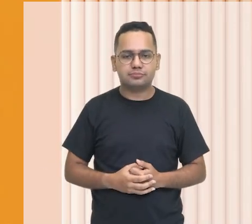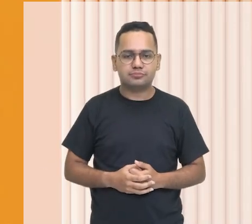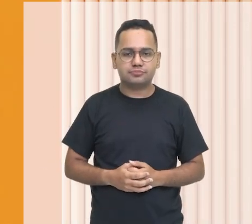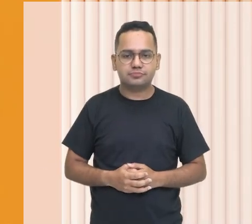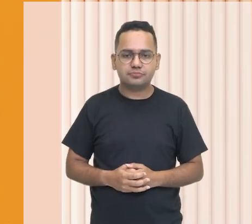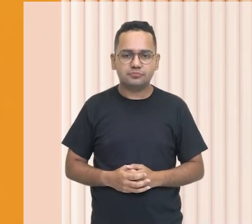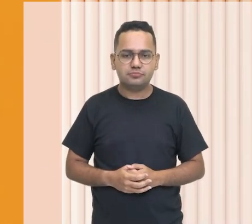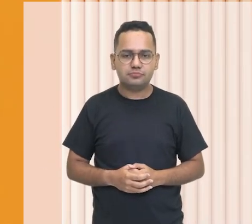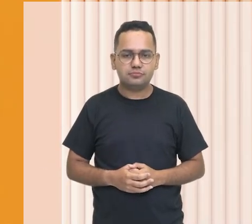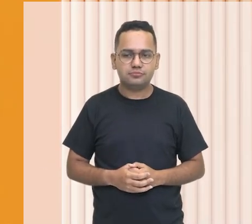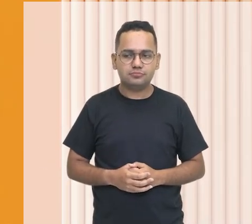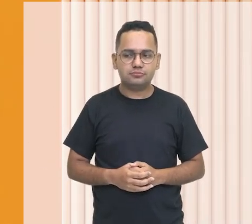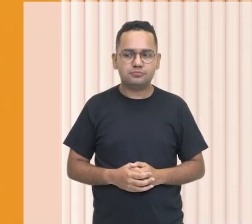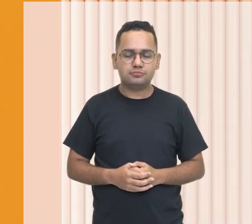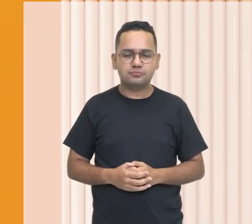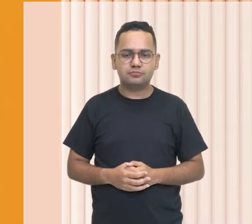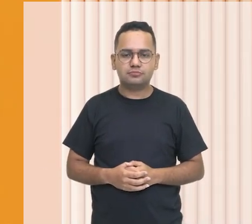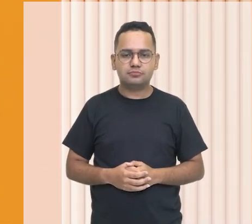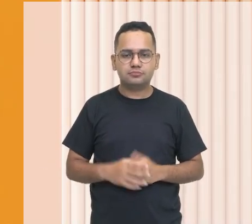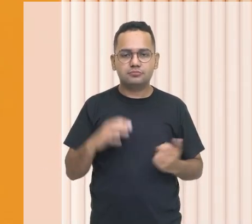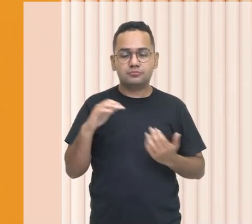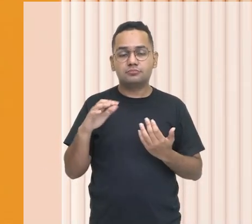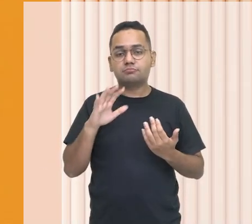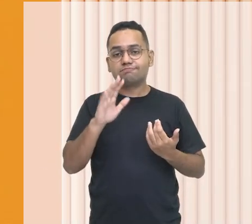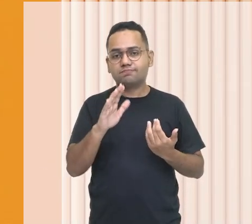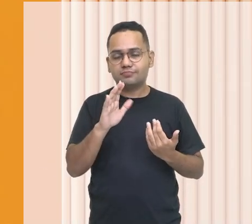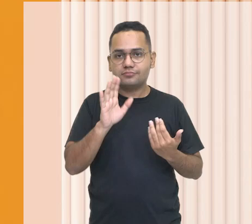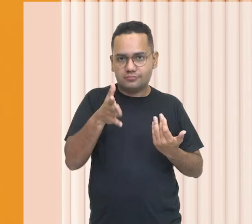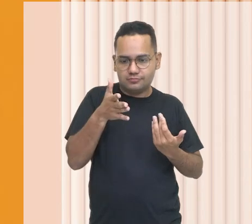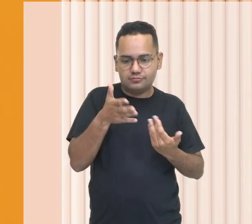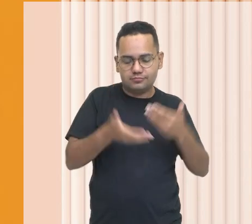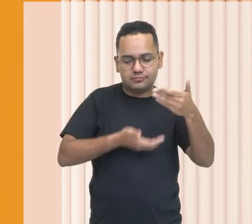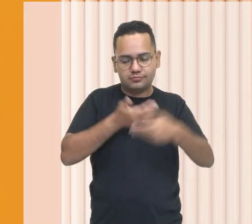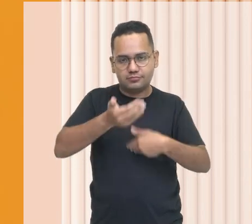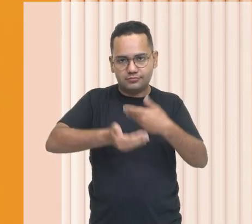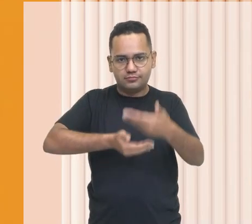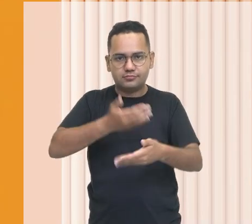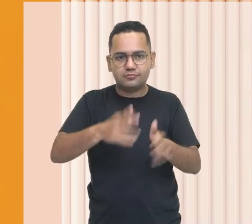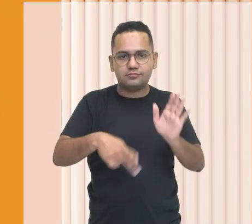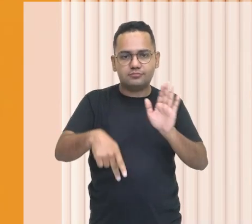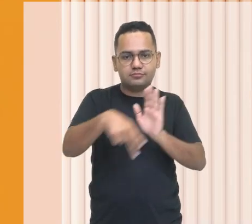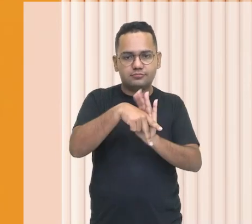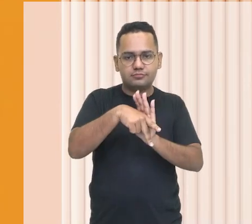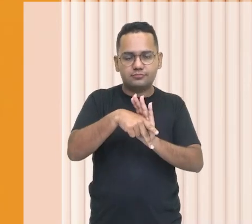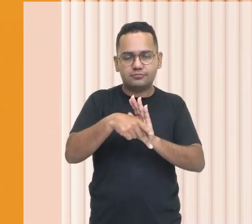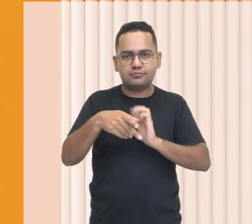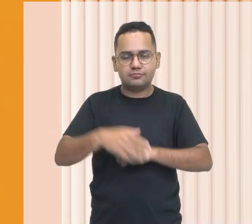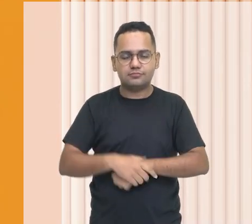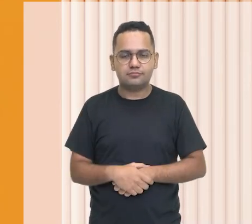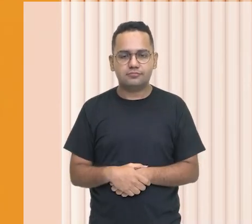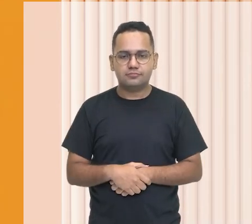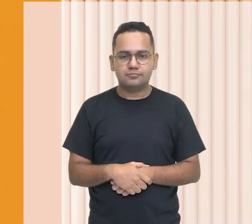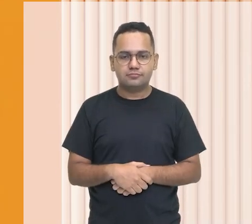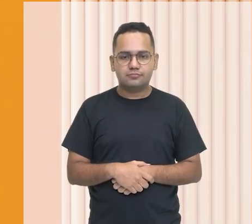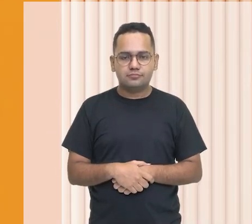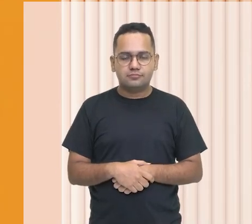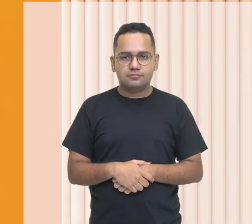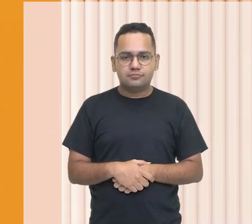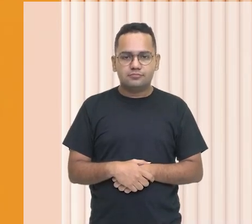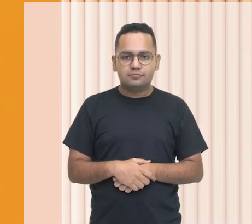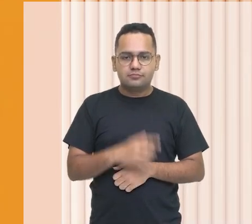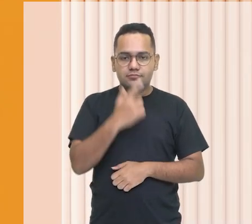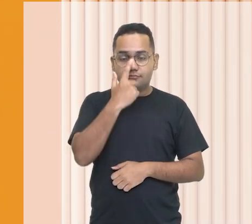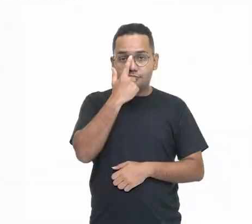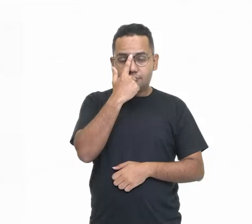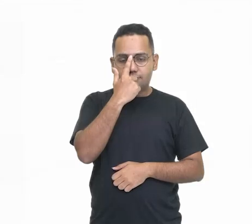das realizações e dos avanços, né, desse povo tão importante, você tem inclusive